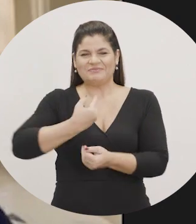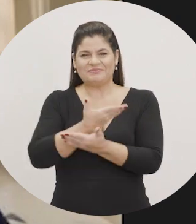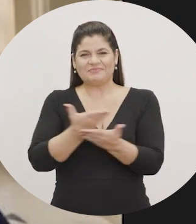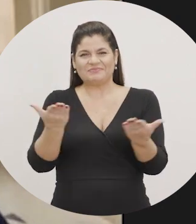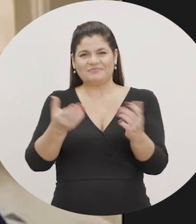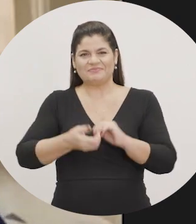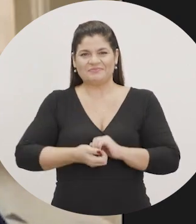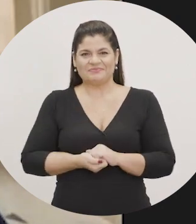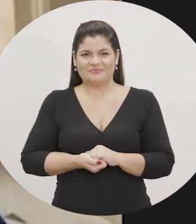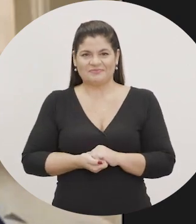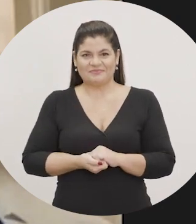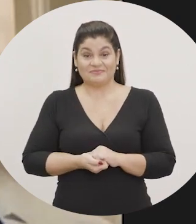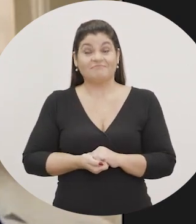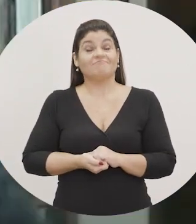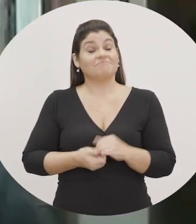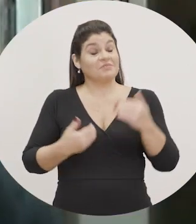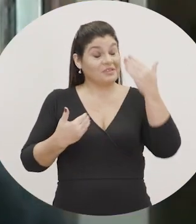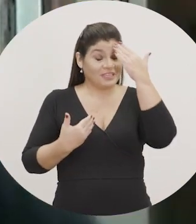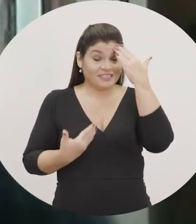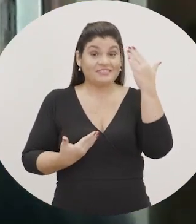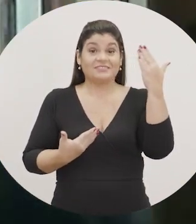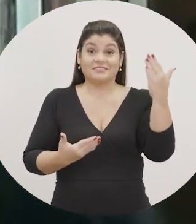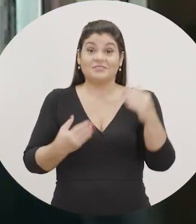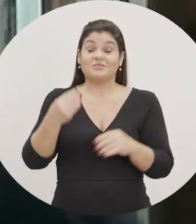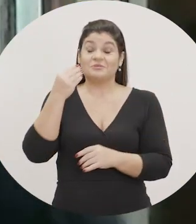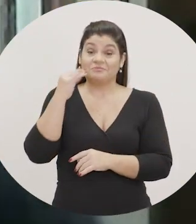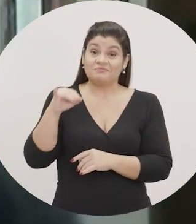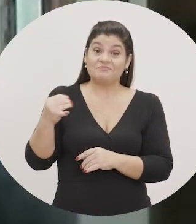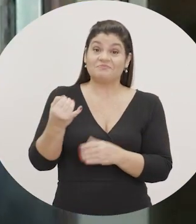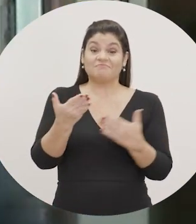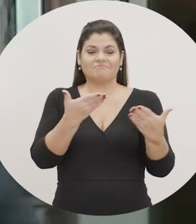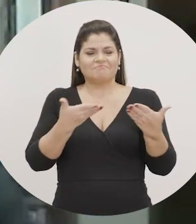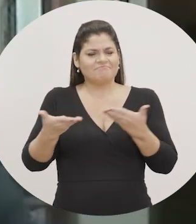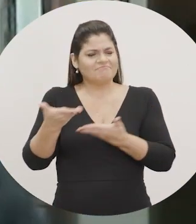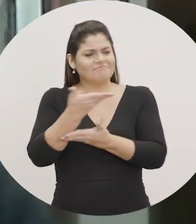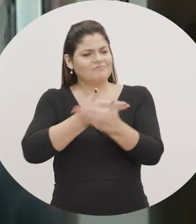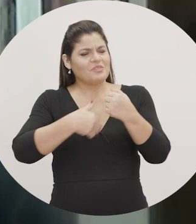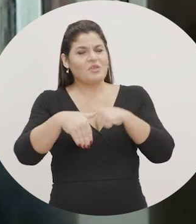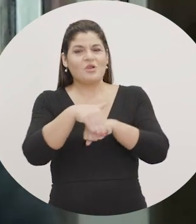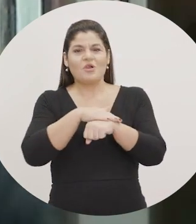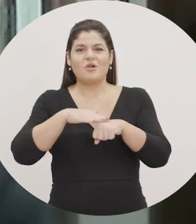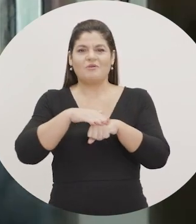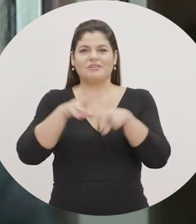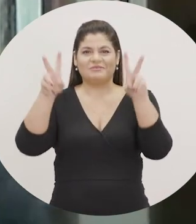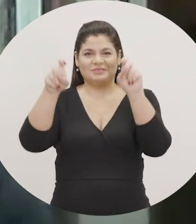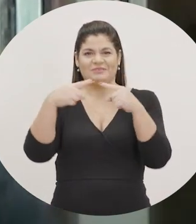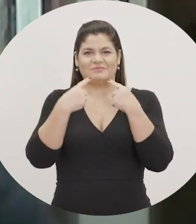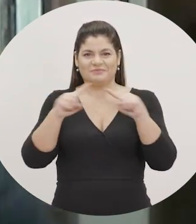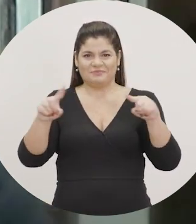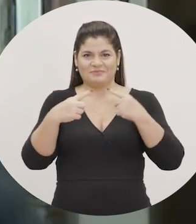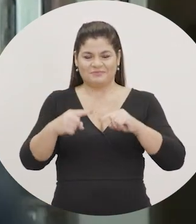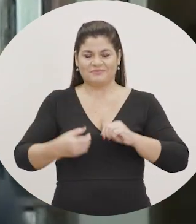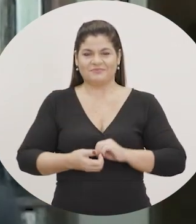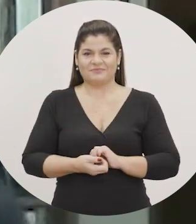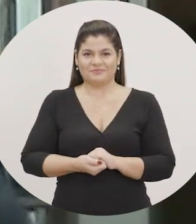nosso programa. Eu é que agradeço aqui a oportunidade de a gente conversar um pouco sobre assuntos musicais.